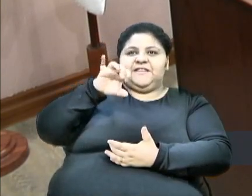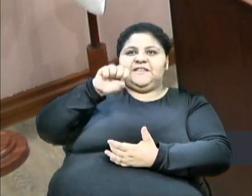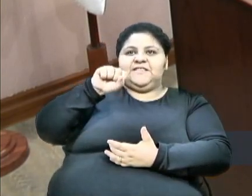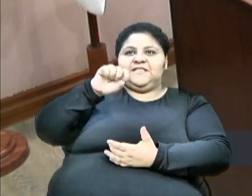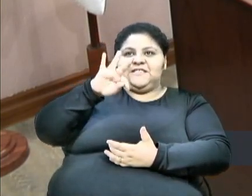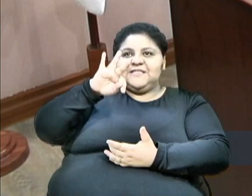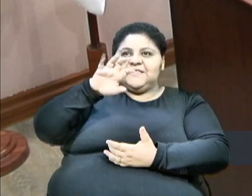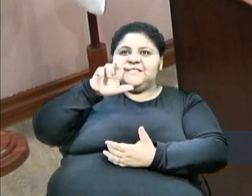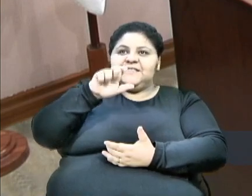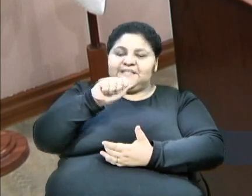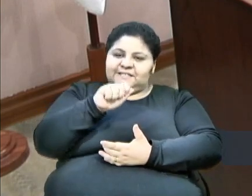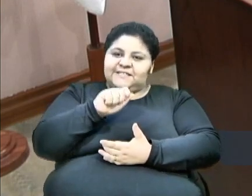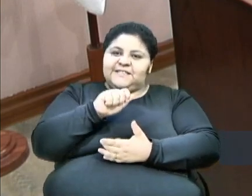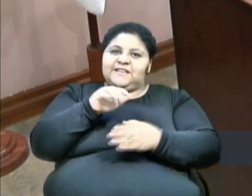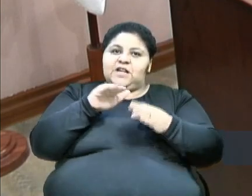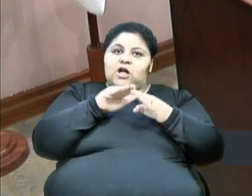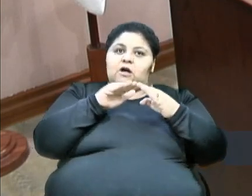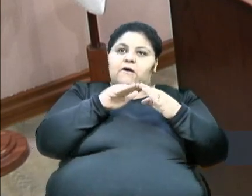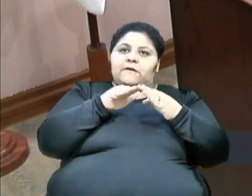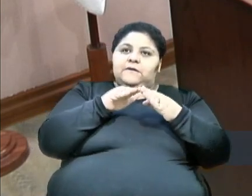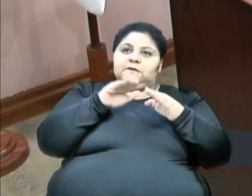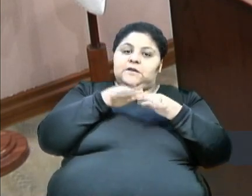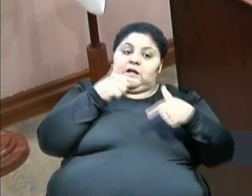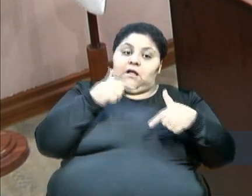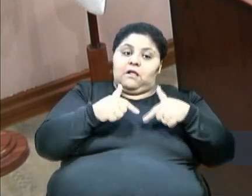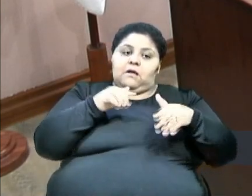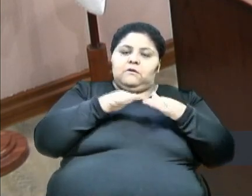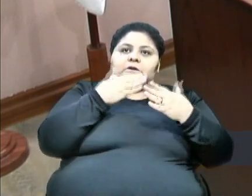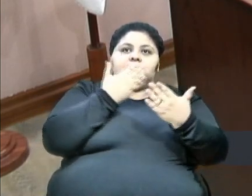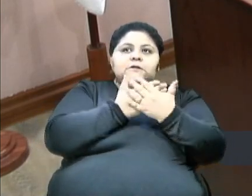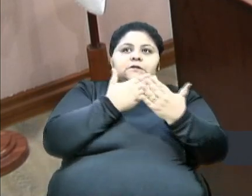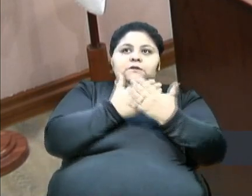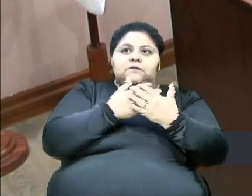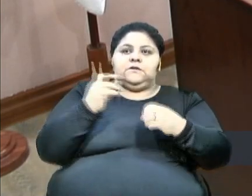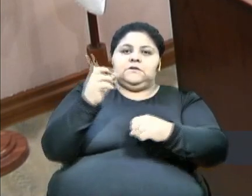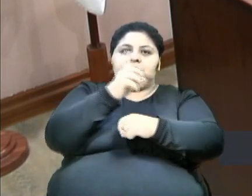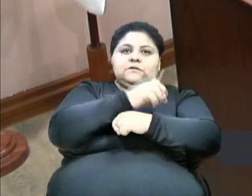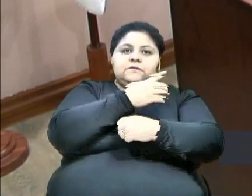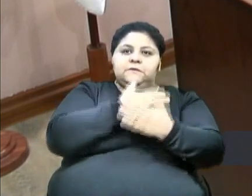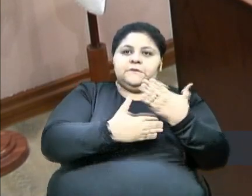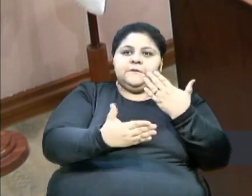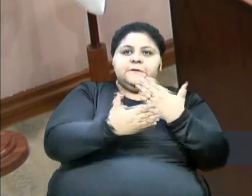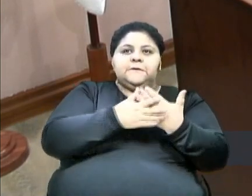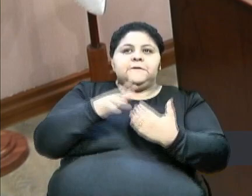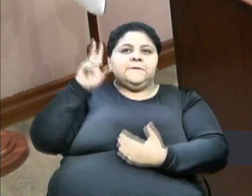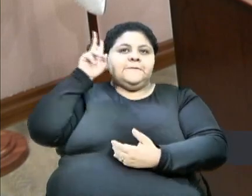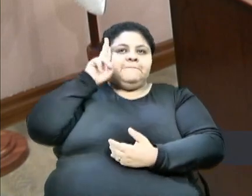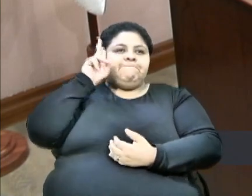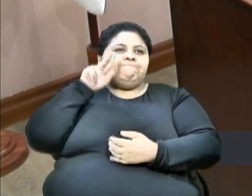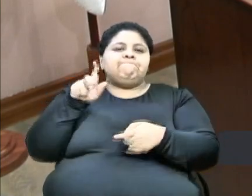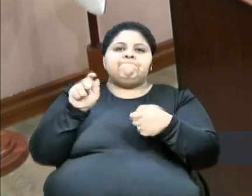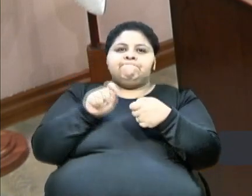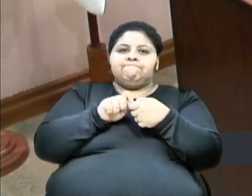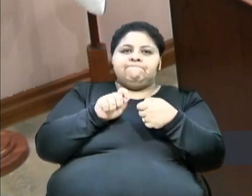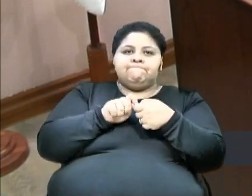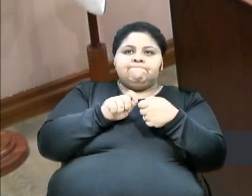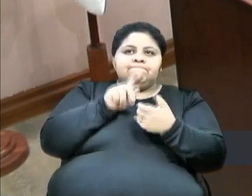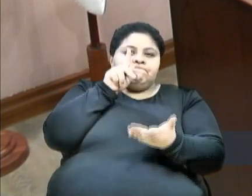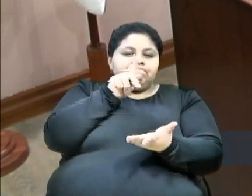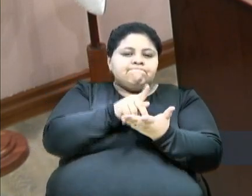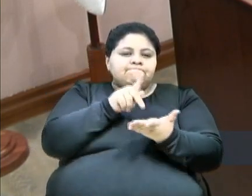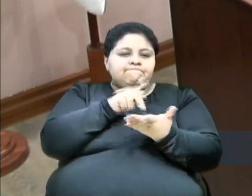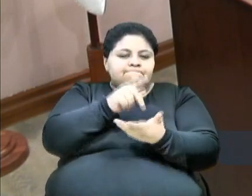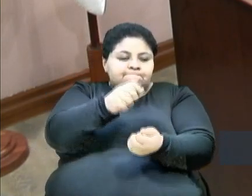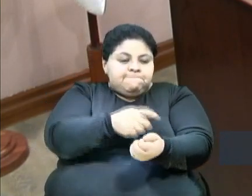forma integral e incentiva a interação entre teoria e prática, o pensar e o fazer, a razão e a